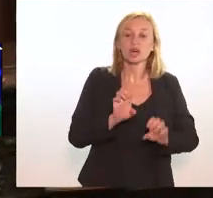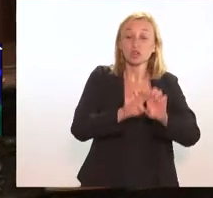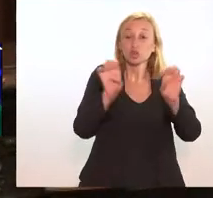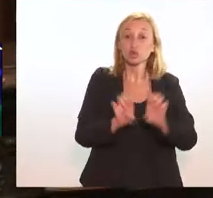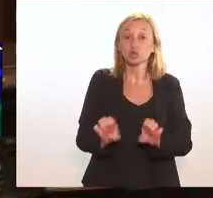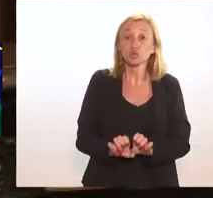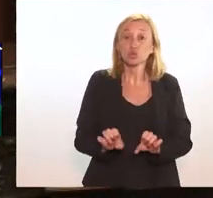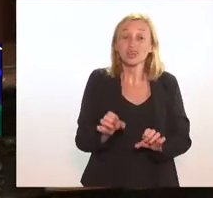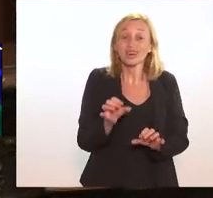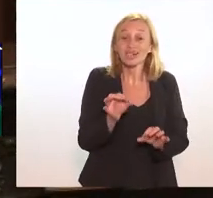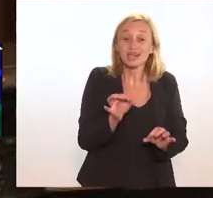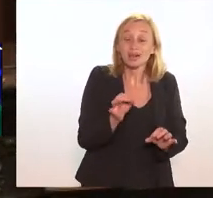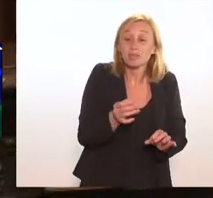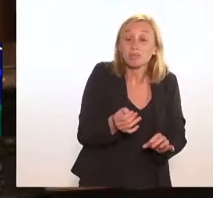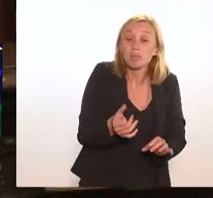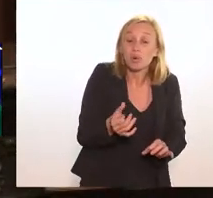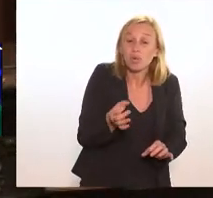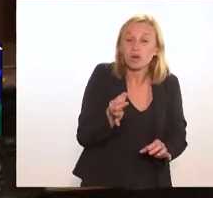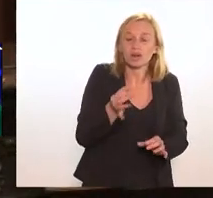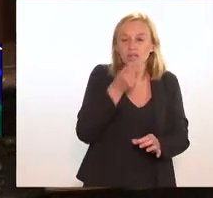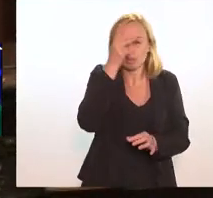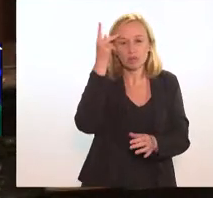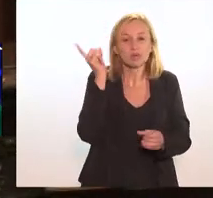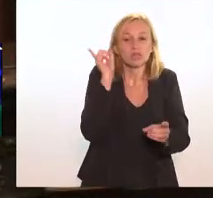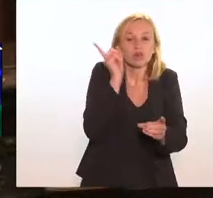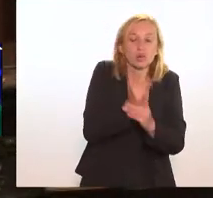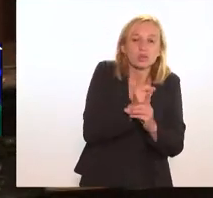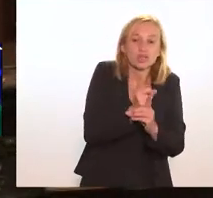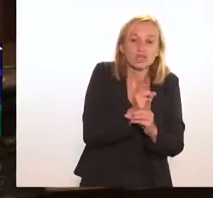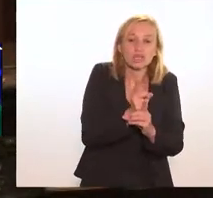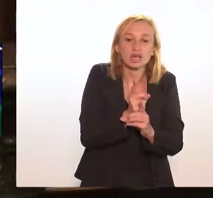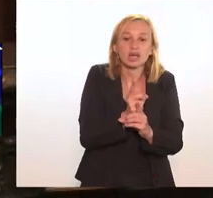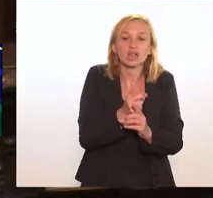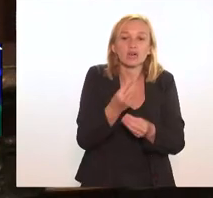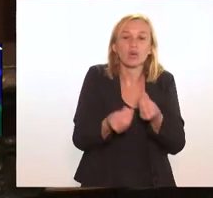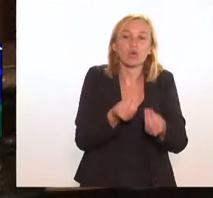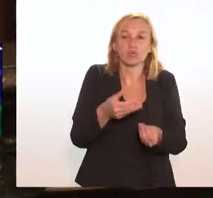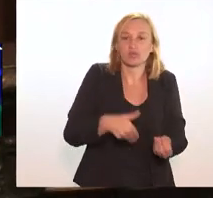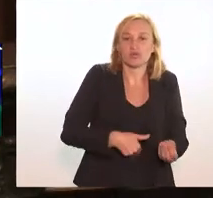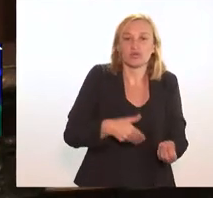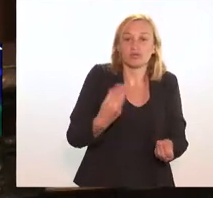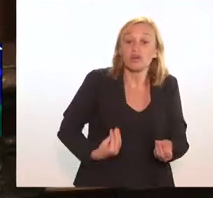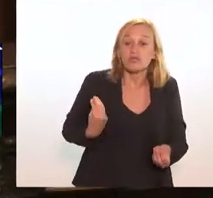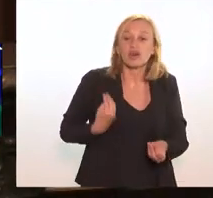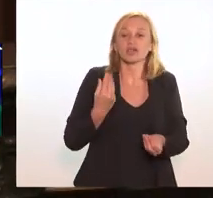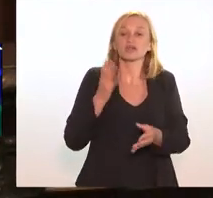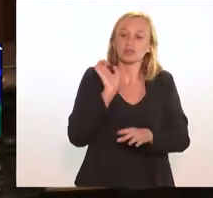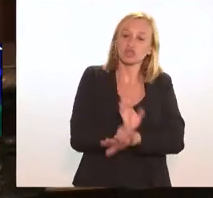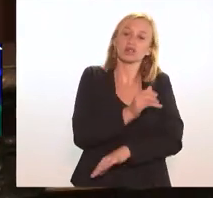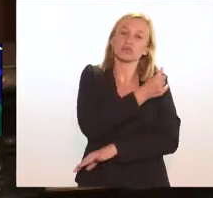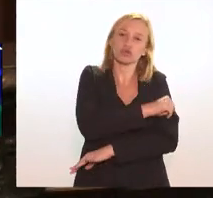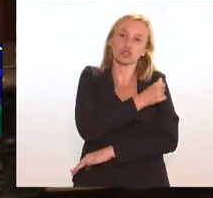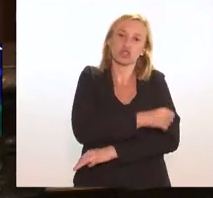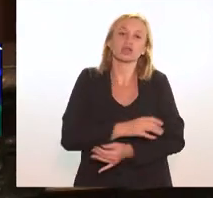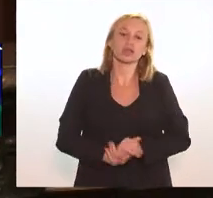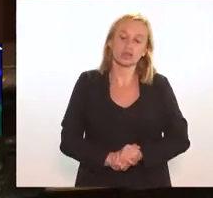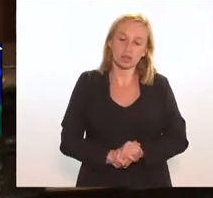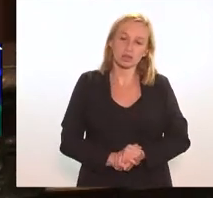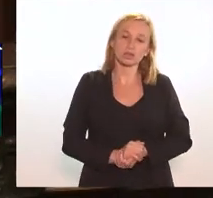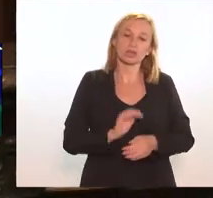mínima para que as pessoas possam encontrar formas de sobreviver no estado do Rio de Janeiro diante